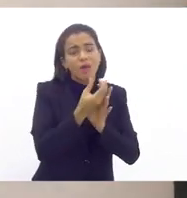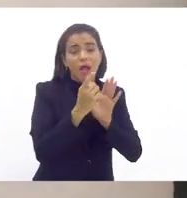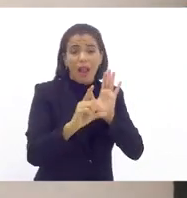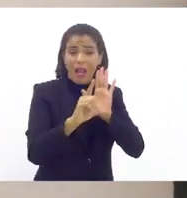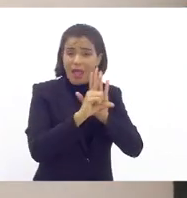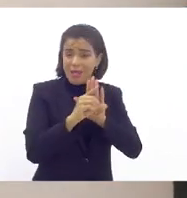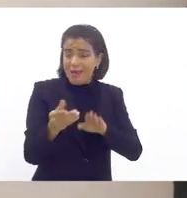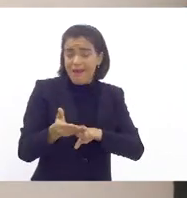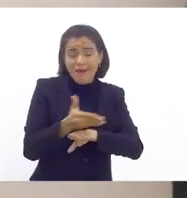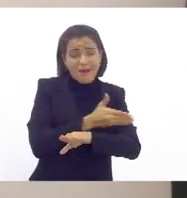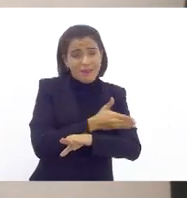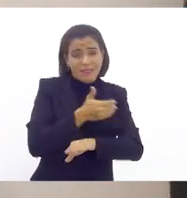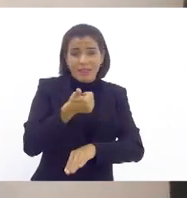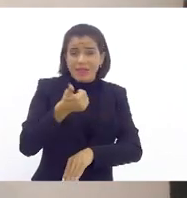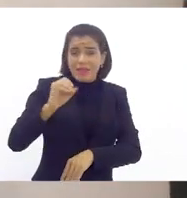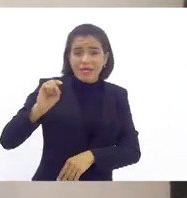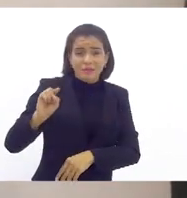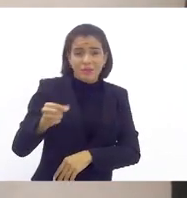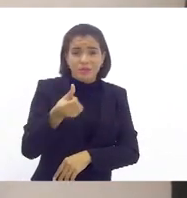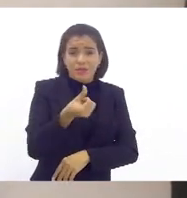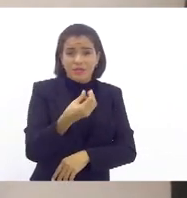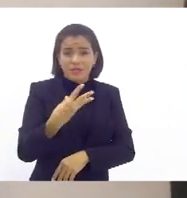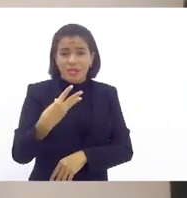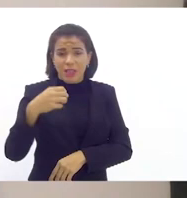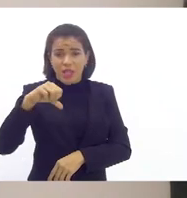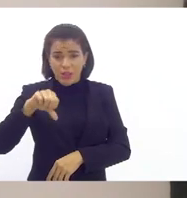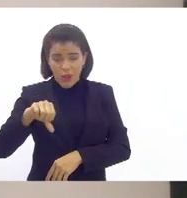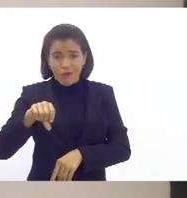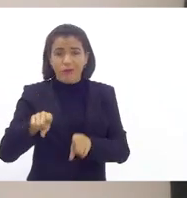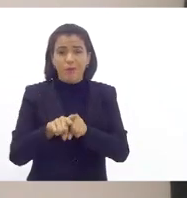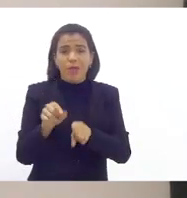.639, leis antes da 11